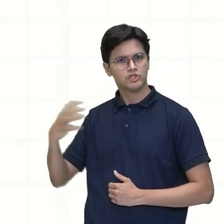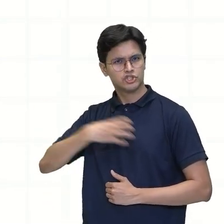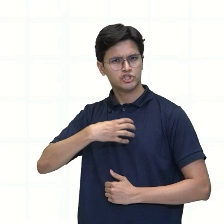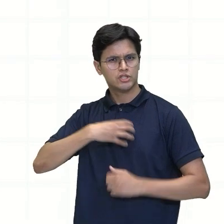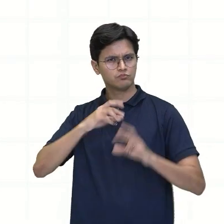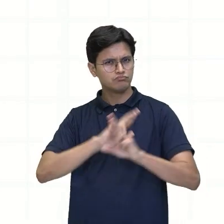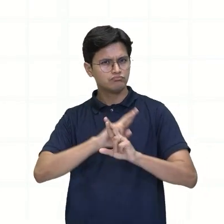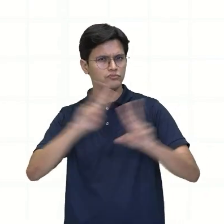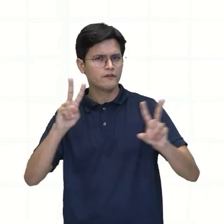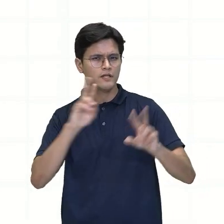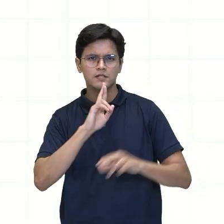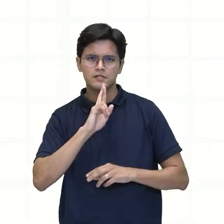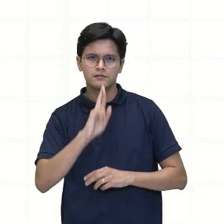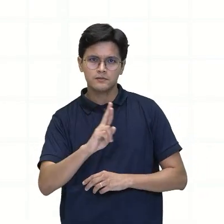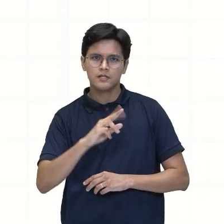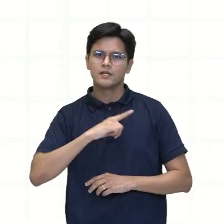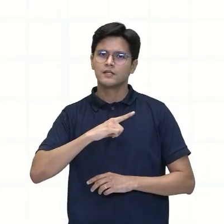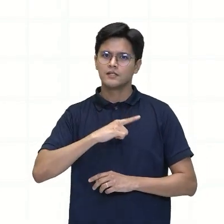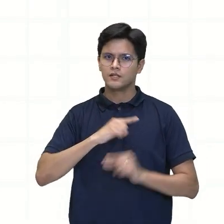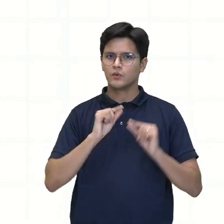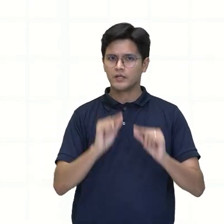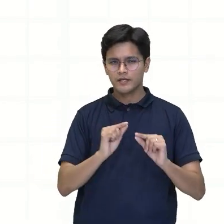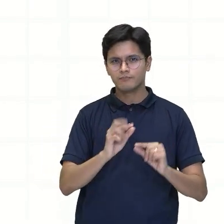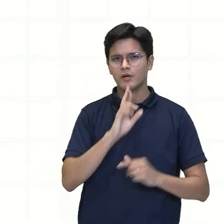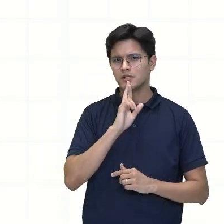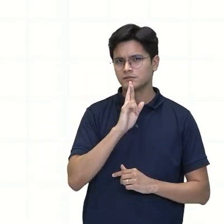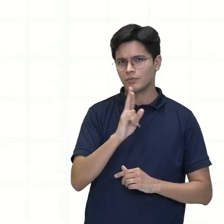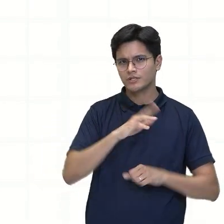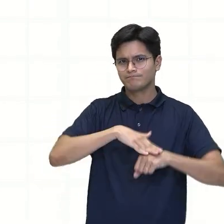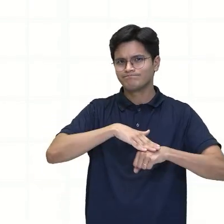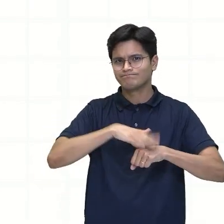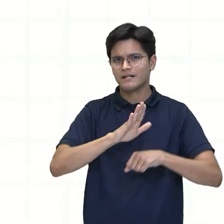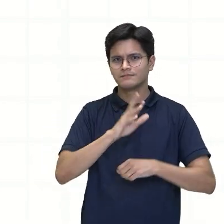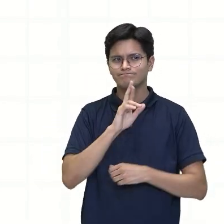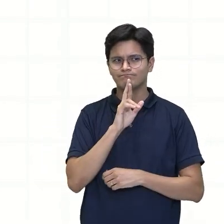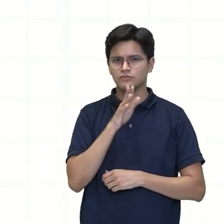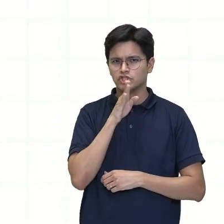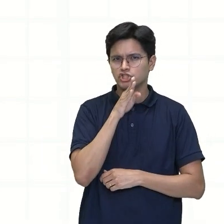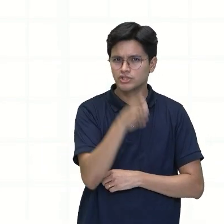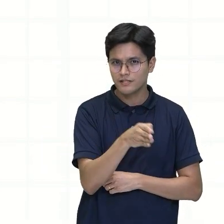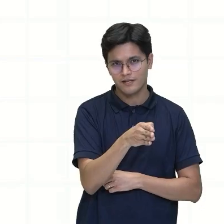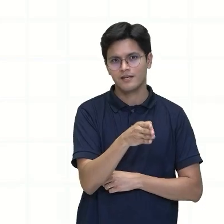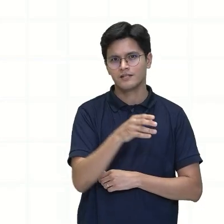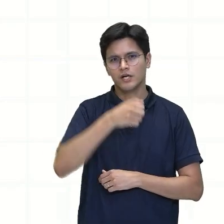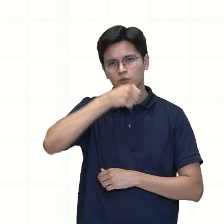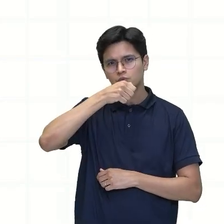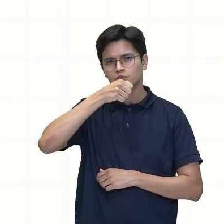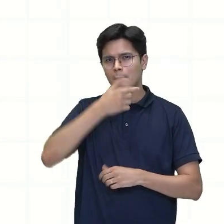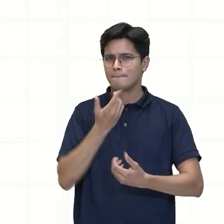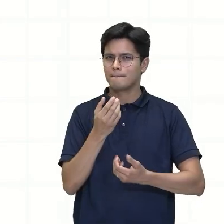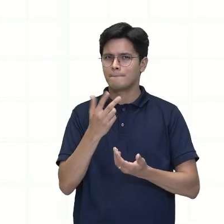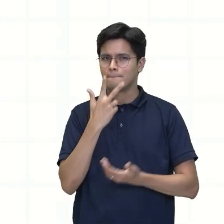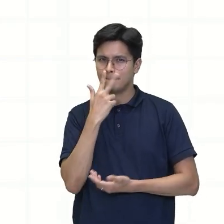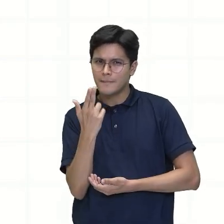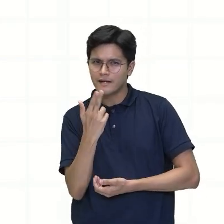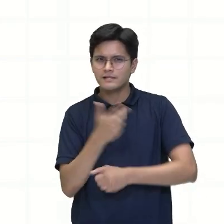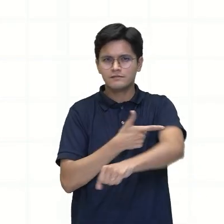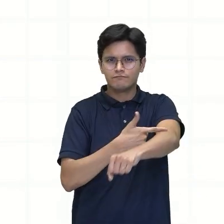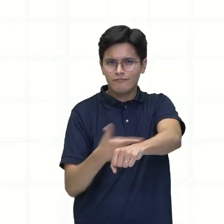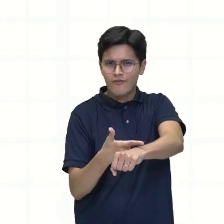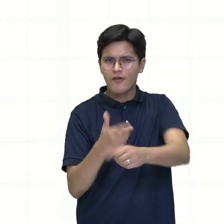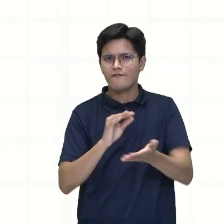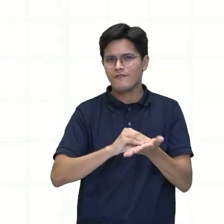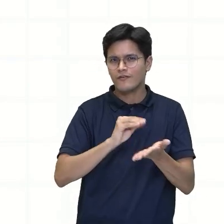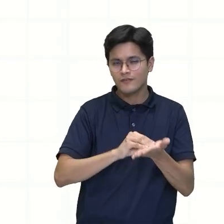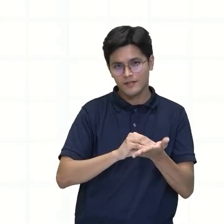então, uma forma mais rude de se falar, I want a pepperoni pizza. Essa forma aqui, I want a pepperoni pizza. Você está